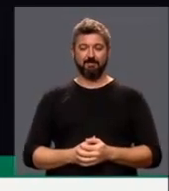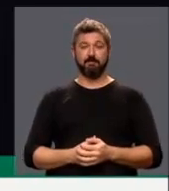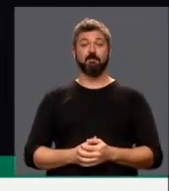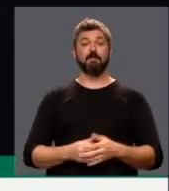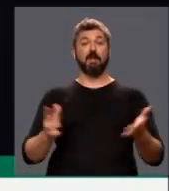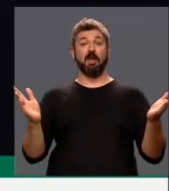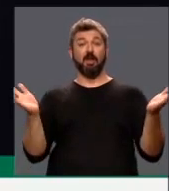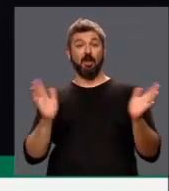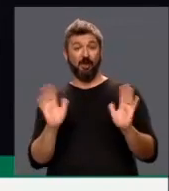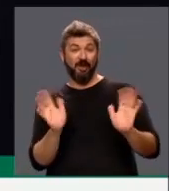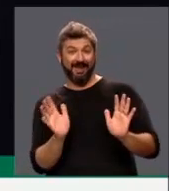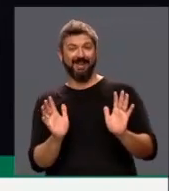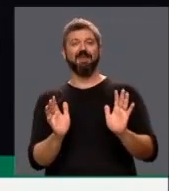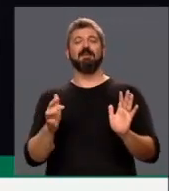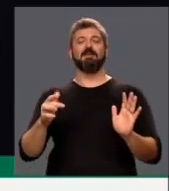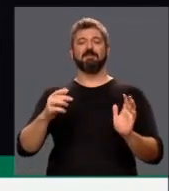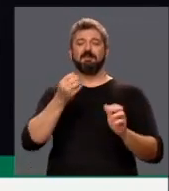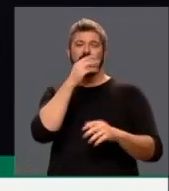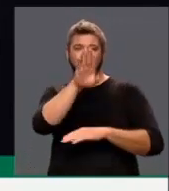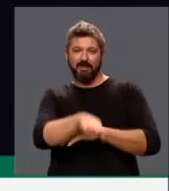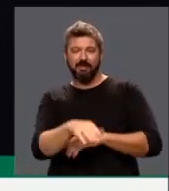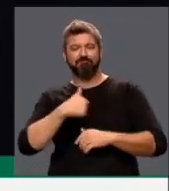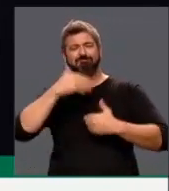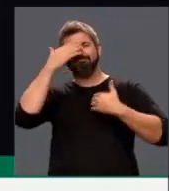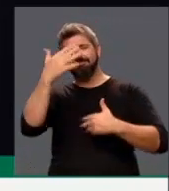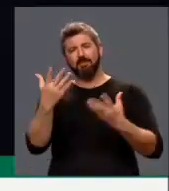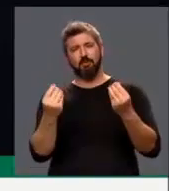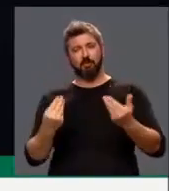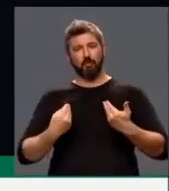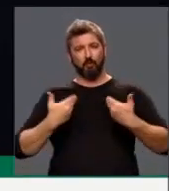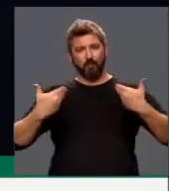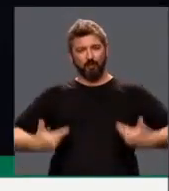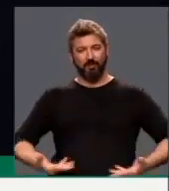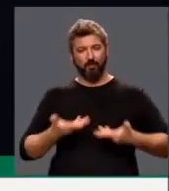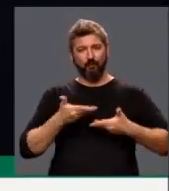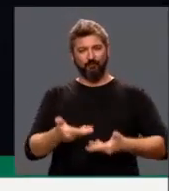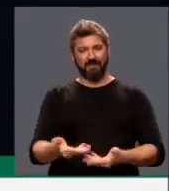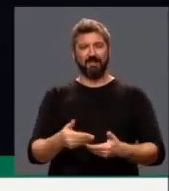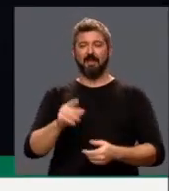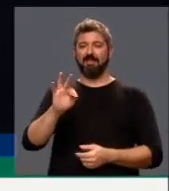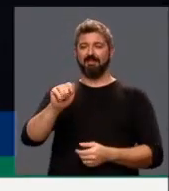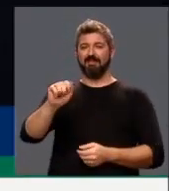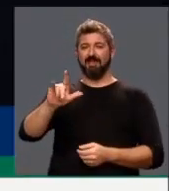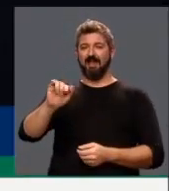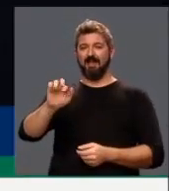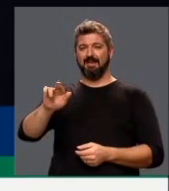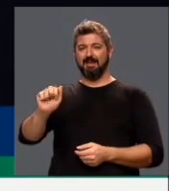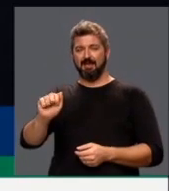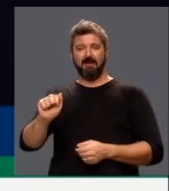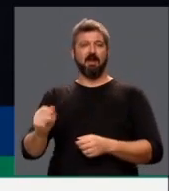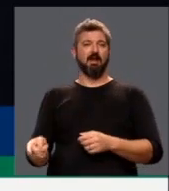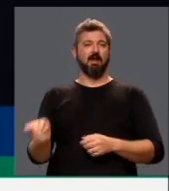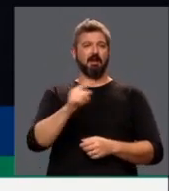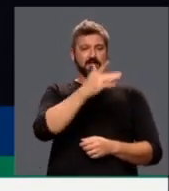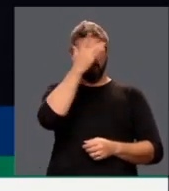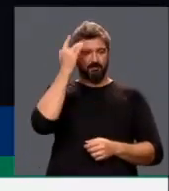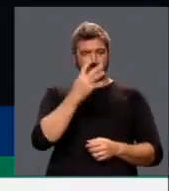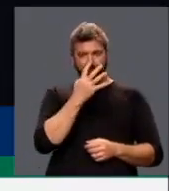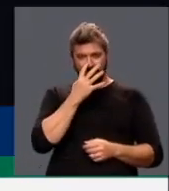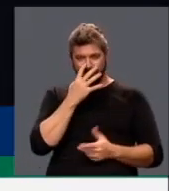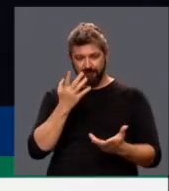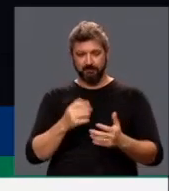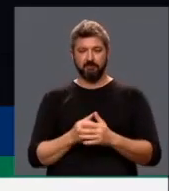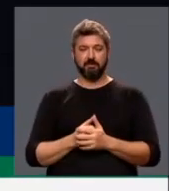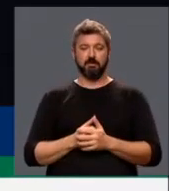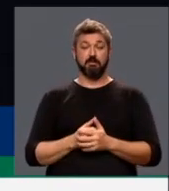Olá, gente. Boa tarde. Eu agradeço muito pelo convite. Né? Boa tarde, Talíria. Boa tarde a todo mundo que está assistindo. Fico